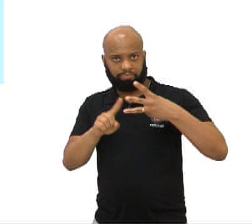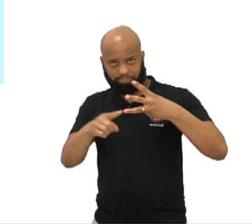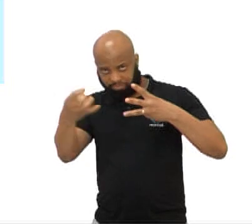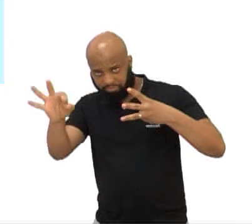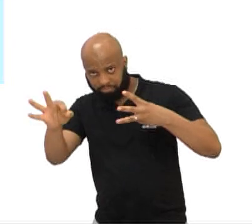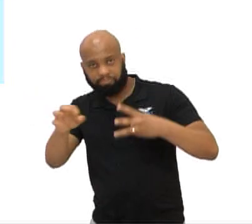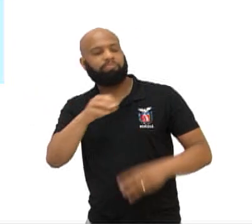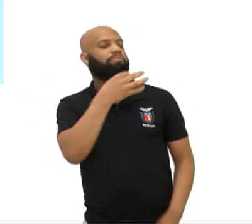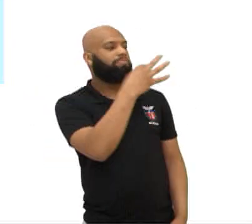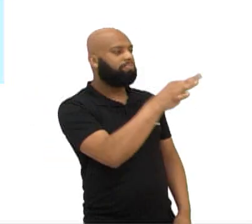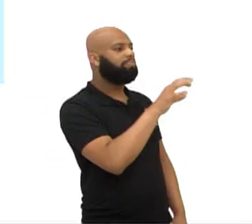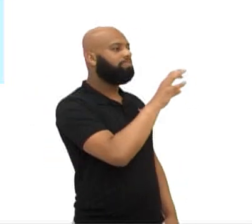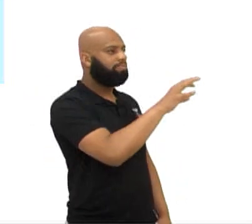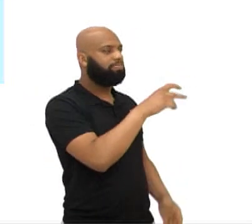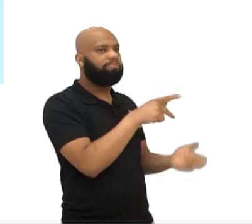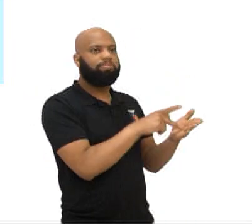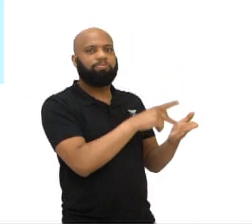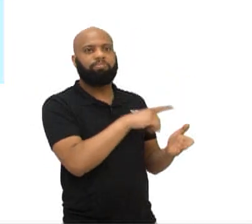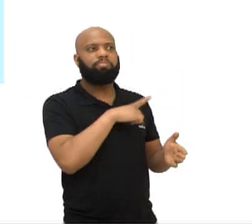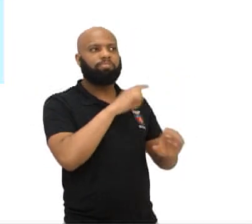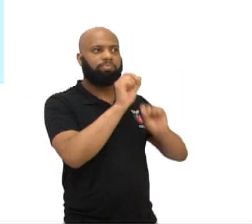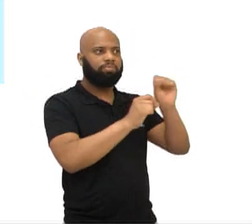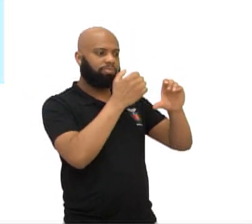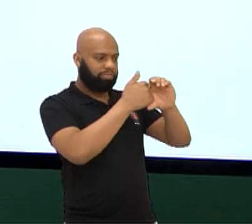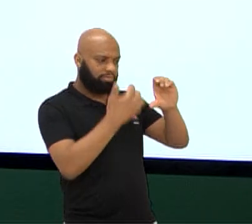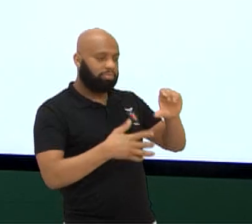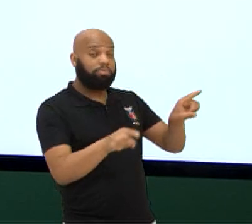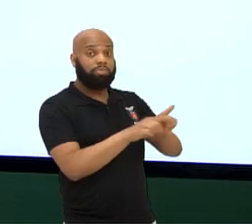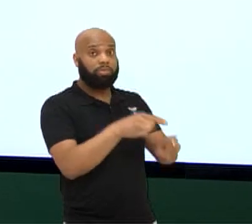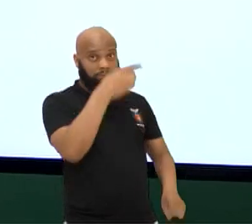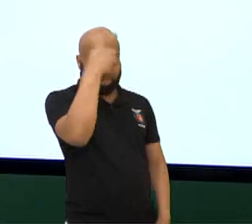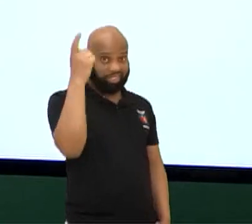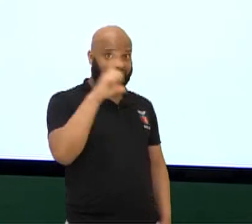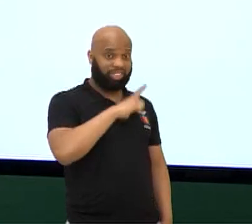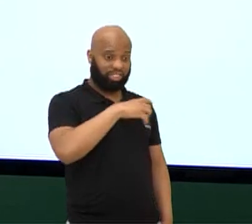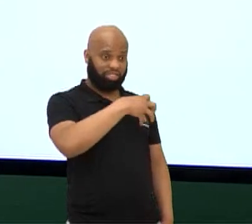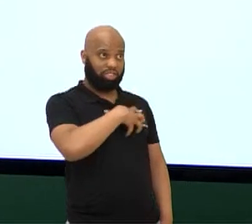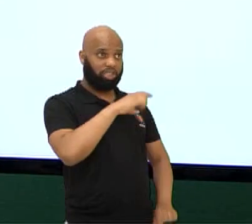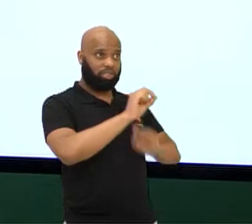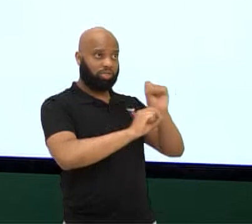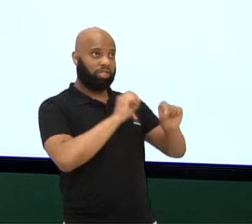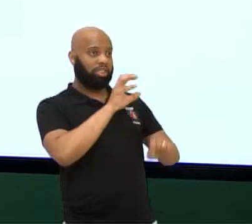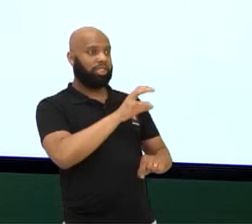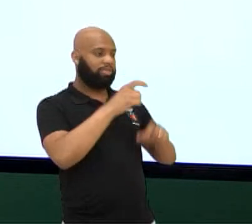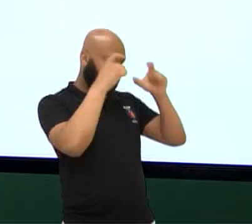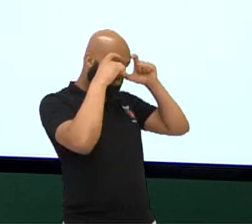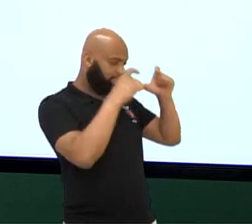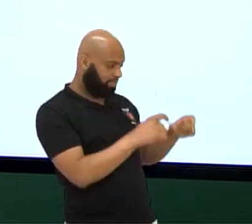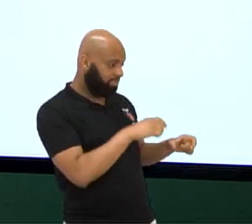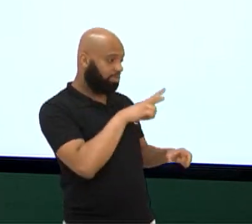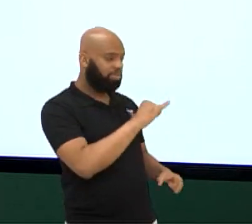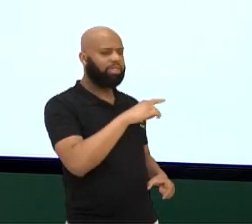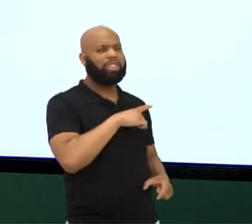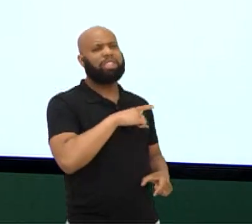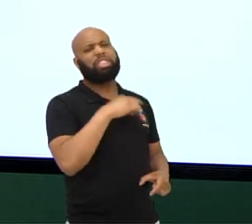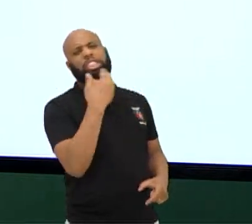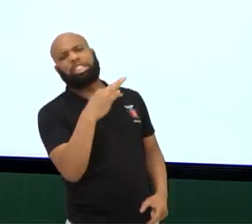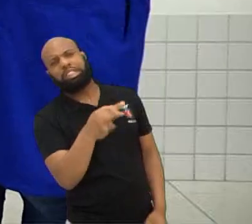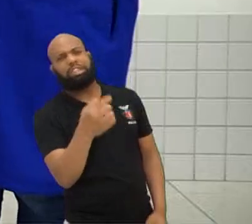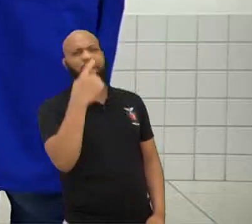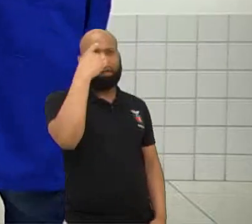pessoal, é isso mesmo. Então, você tem essa caracterização. Para quem tem astigmatismo e fica algum tempo sem os óculos, vai causar um grande